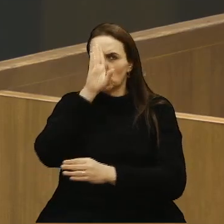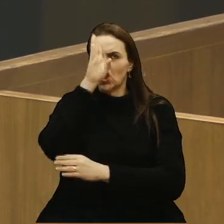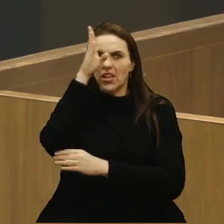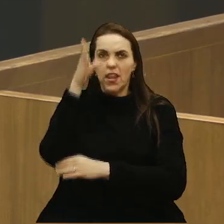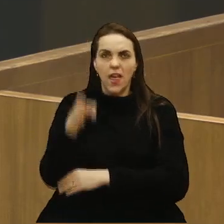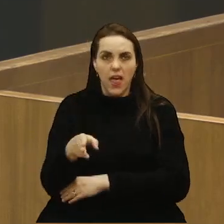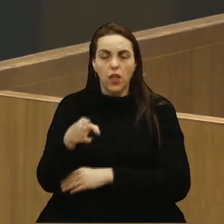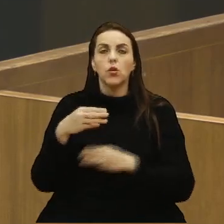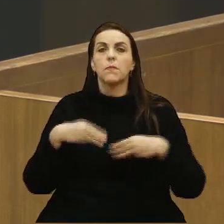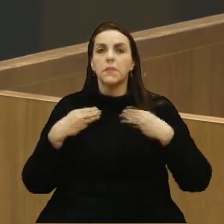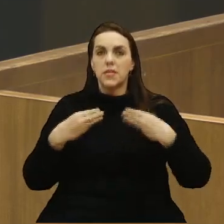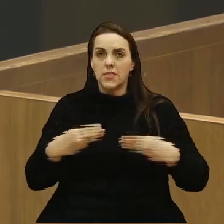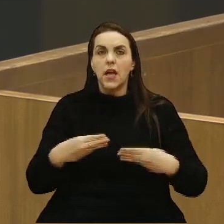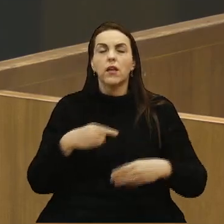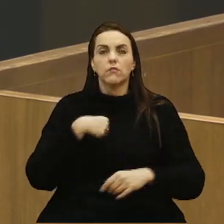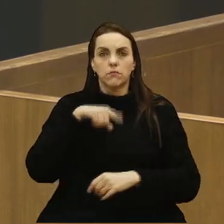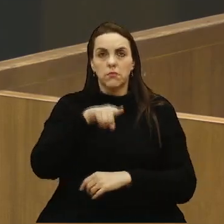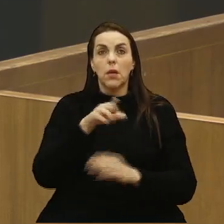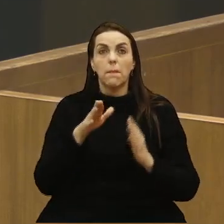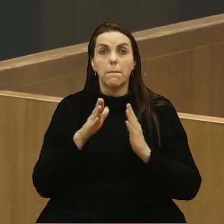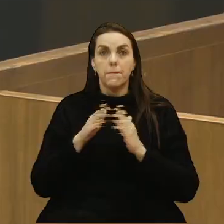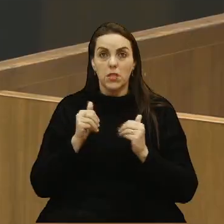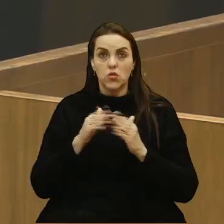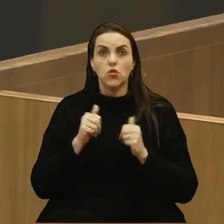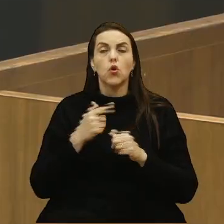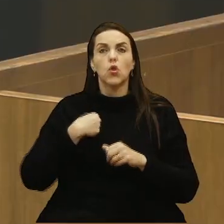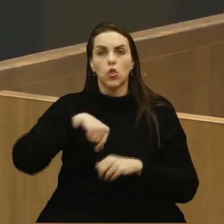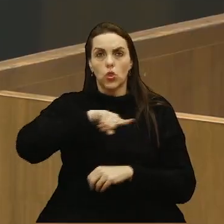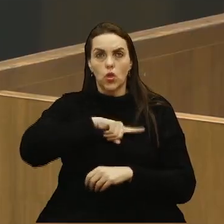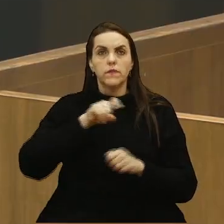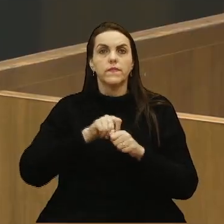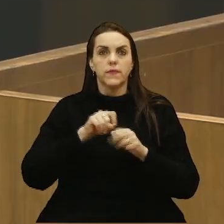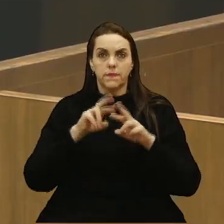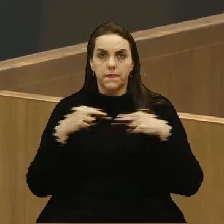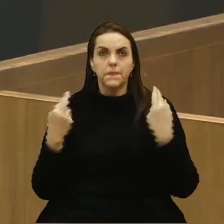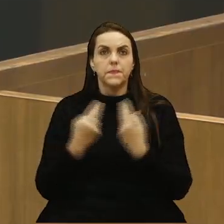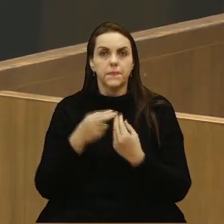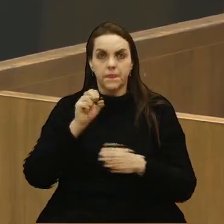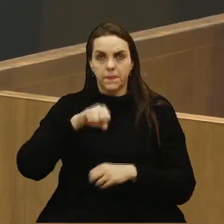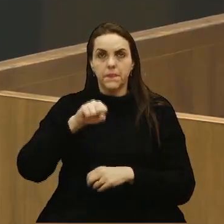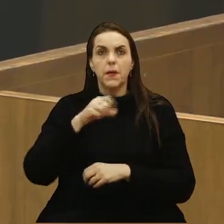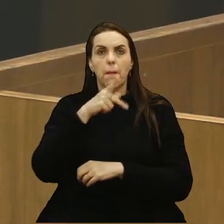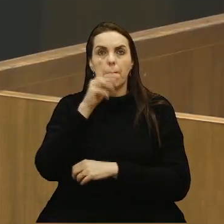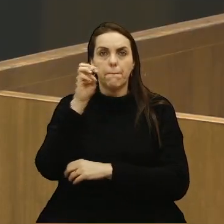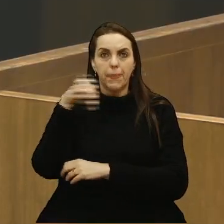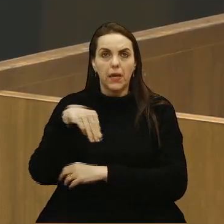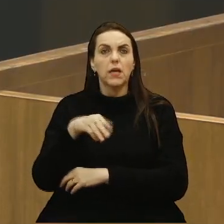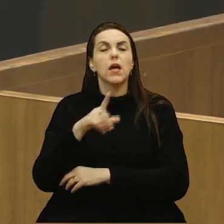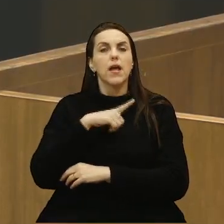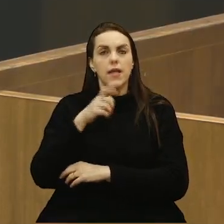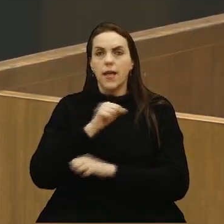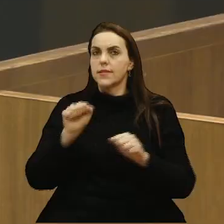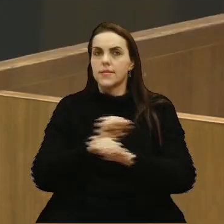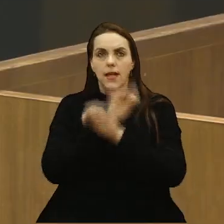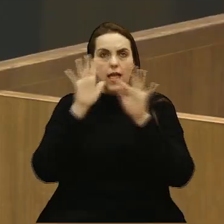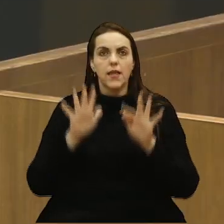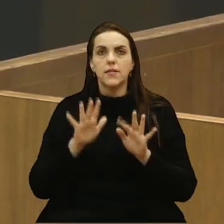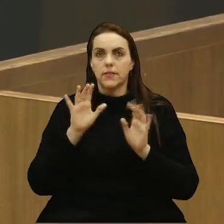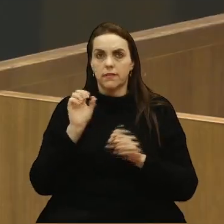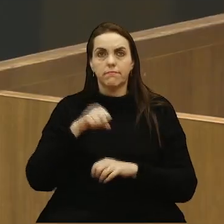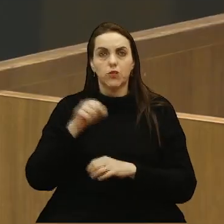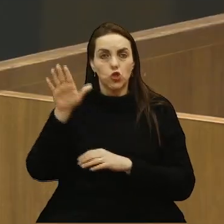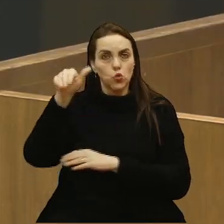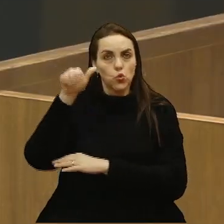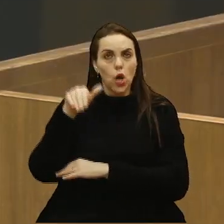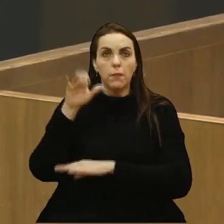no Ministério e ele pediu, inclusive nós vamos fazer essa reunião aqui pela PEN, para que isso seja esclarecido e a gente chame o